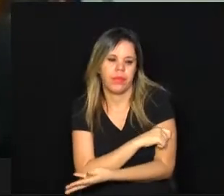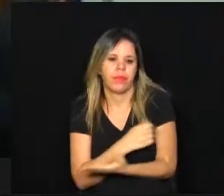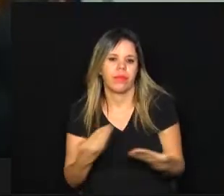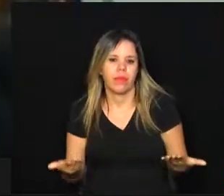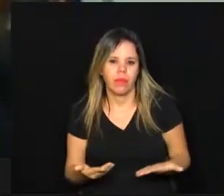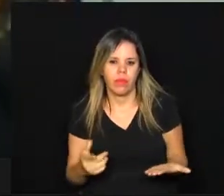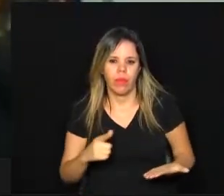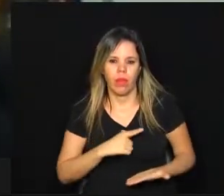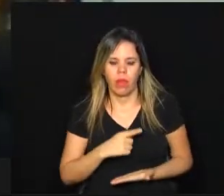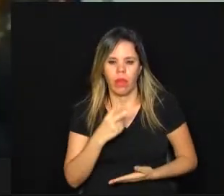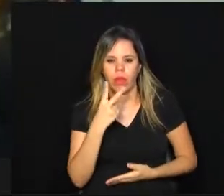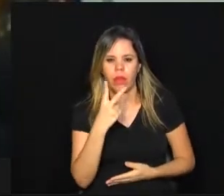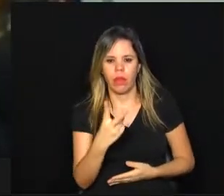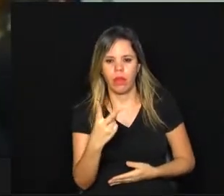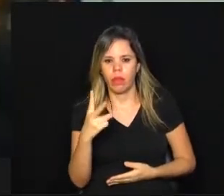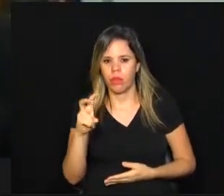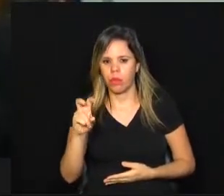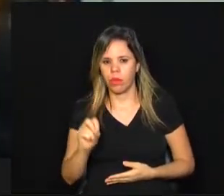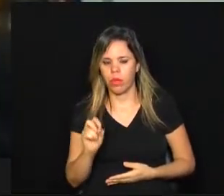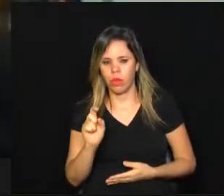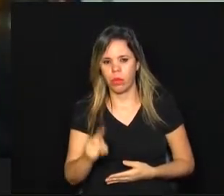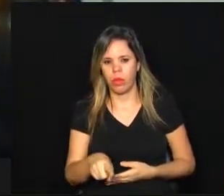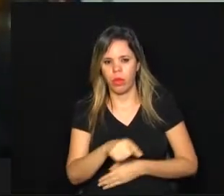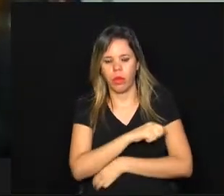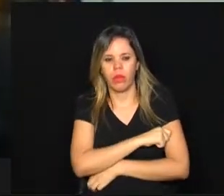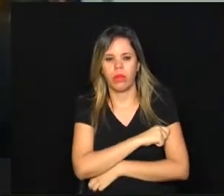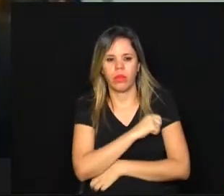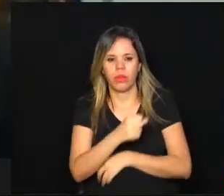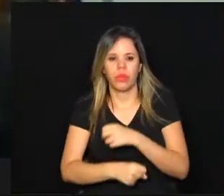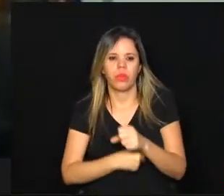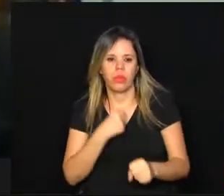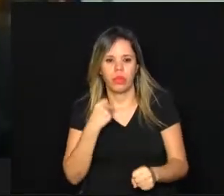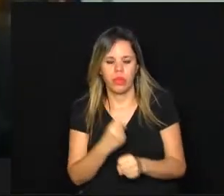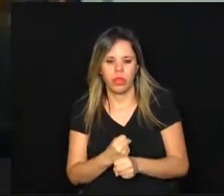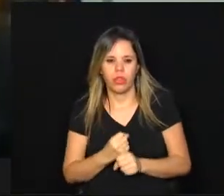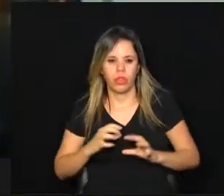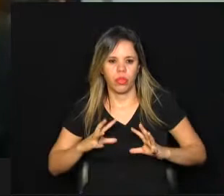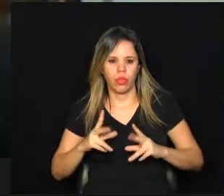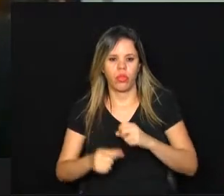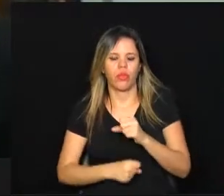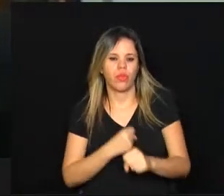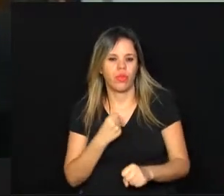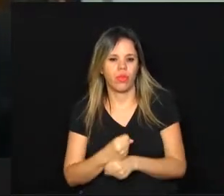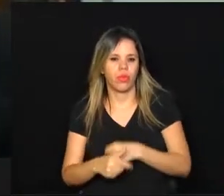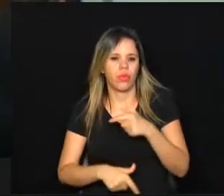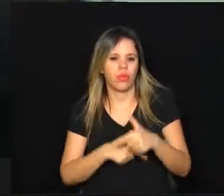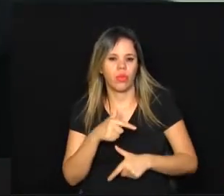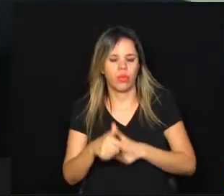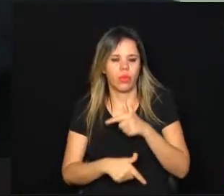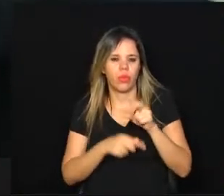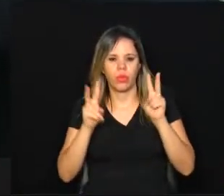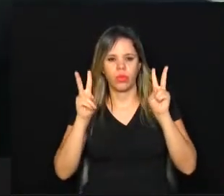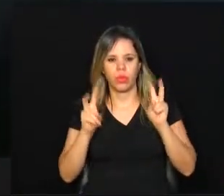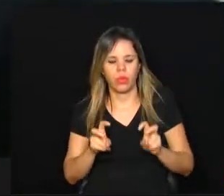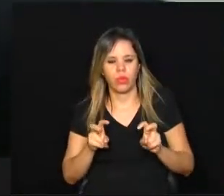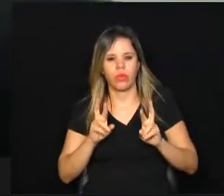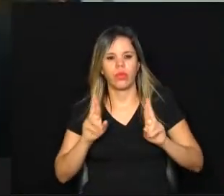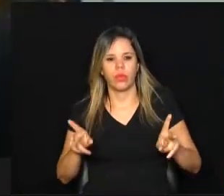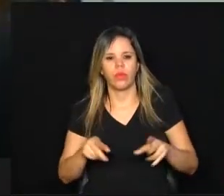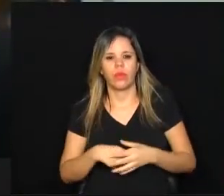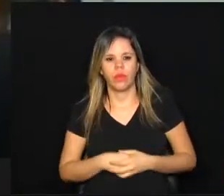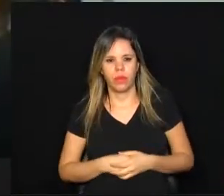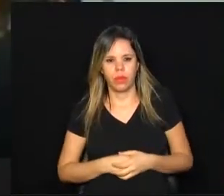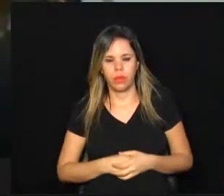temos 250 mil alunos por ano. E todos os anos nós trabalhamos um tema diferenciado,